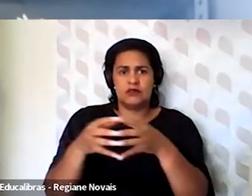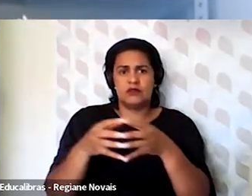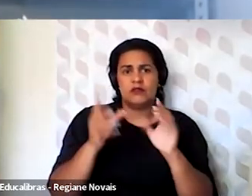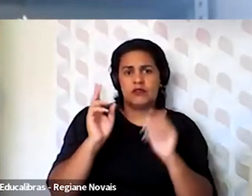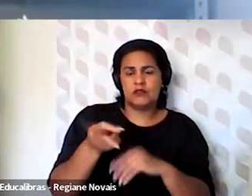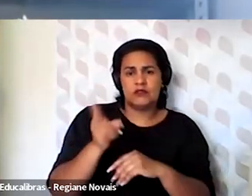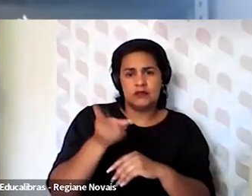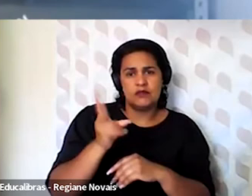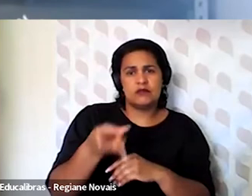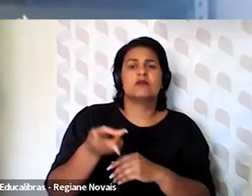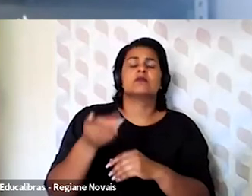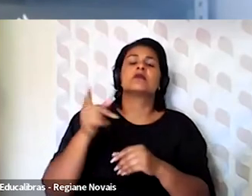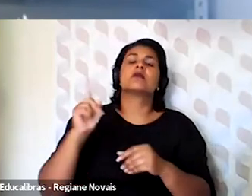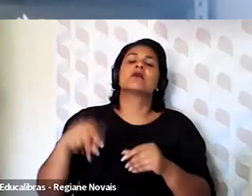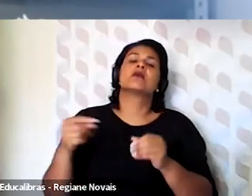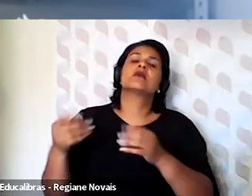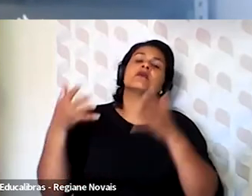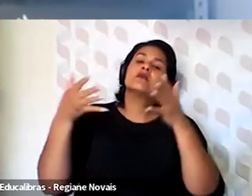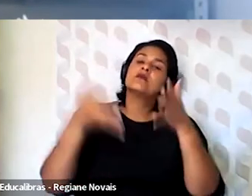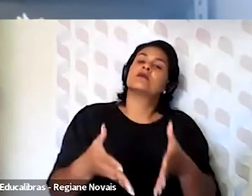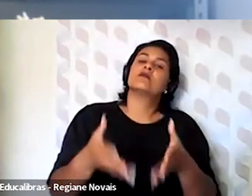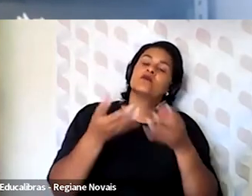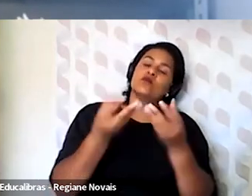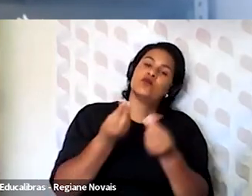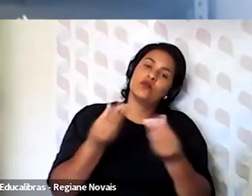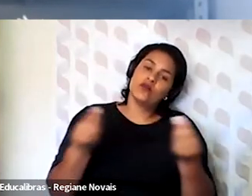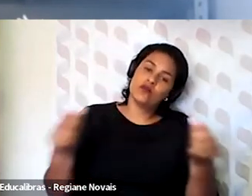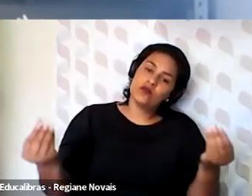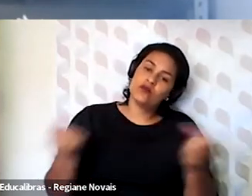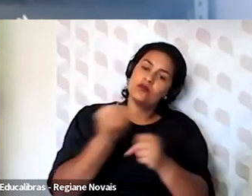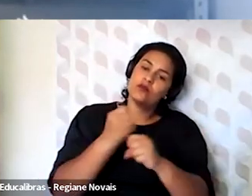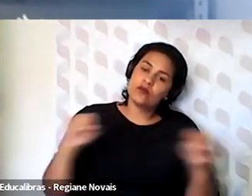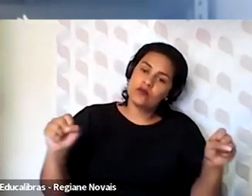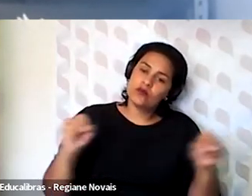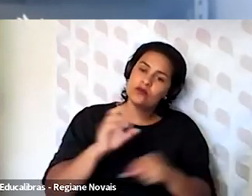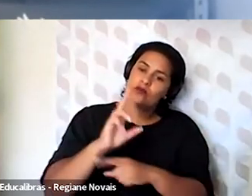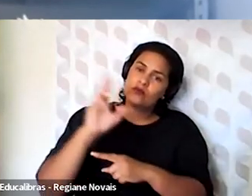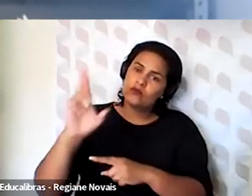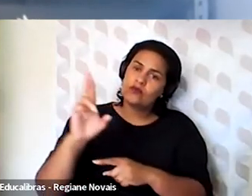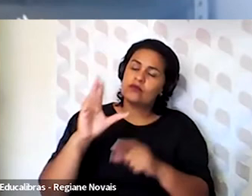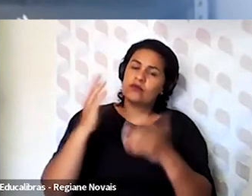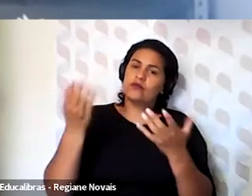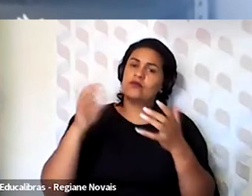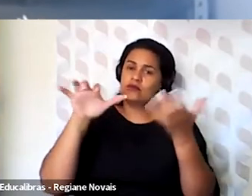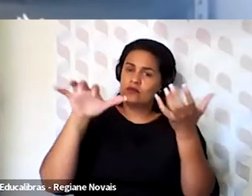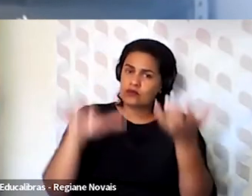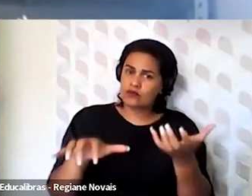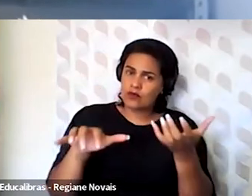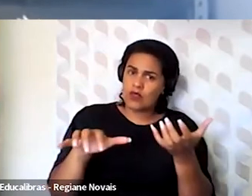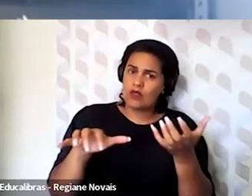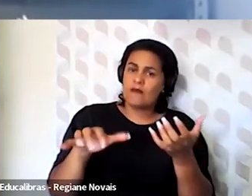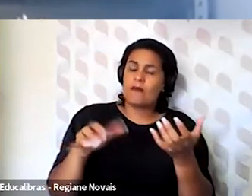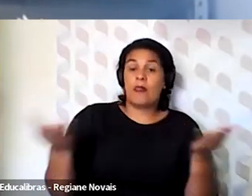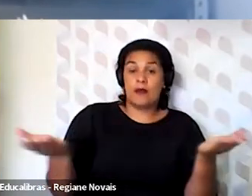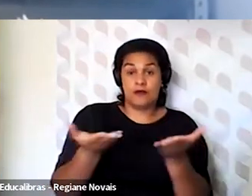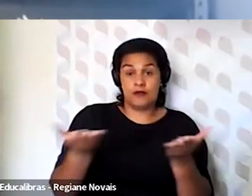numa atuação muito, muito grande por parte da Câmara dos Deputados, do Congresso Nacional. Esse Congresso Nacional nem sempre, e